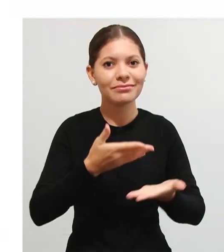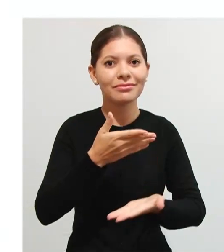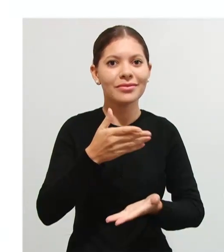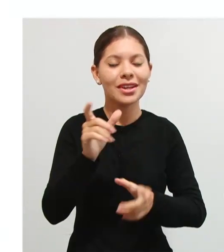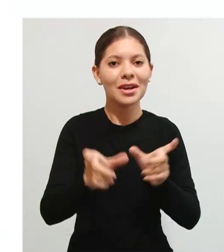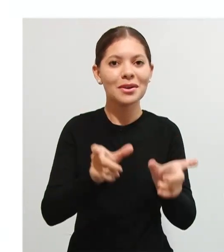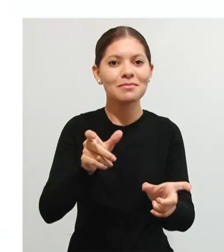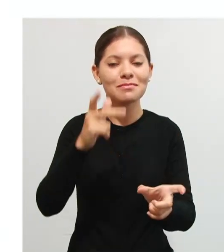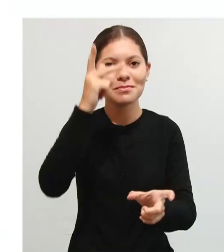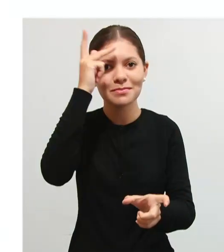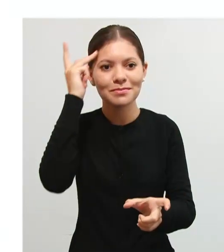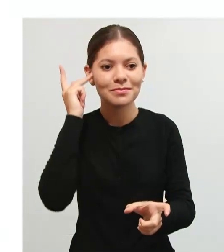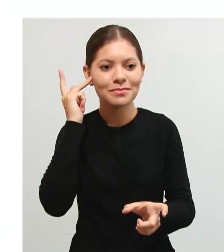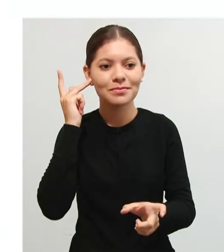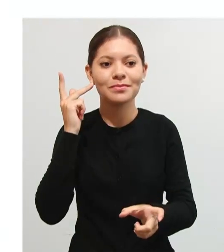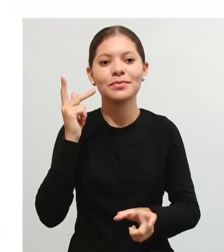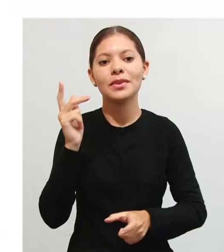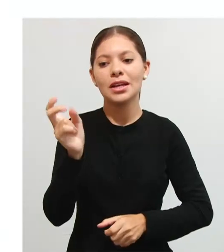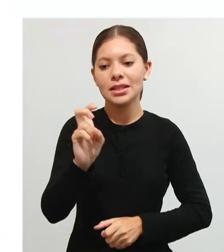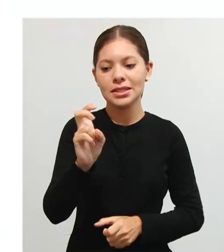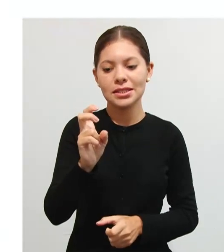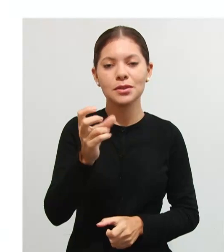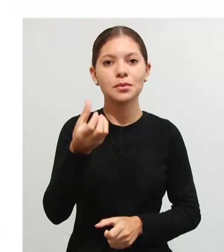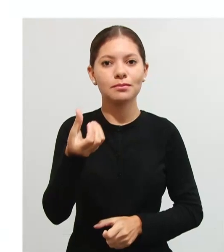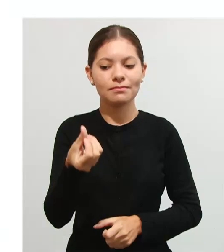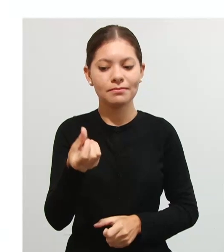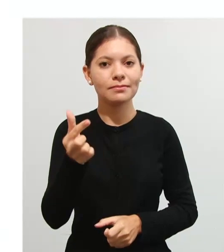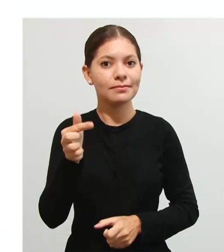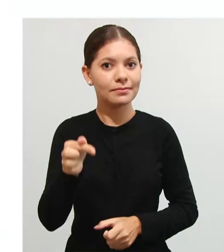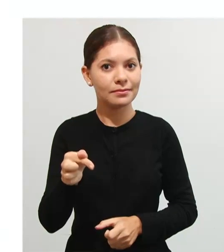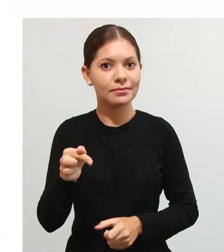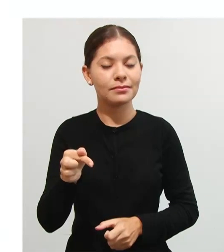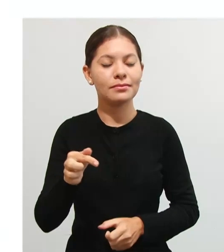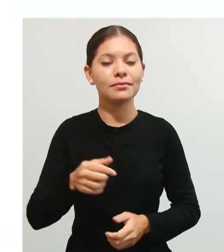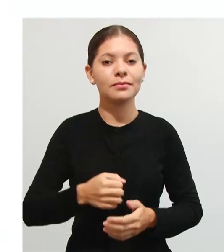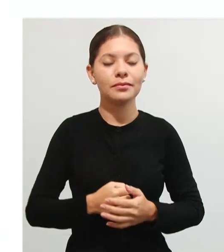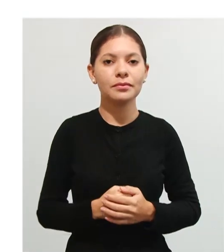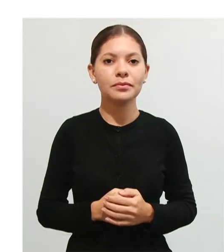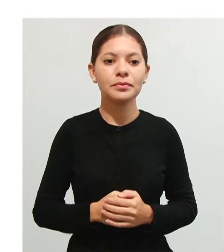5, 6 e 7, como já foi falado.